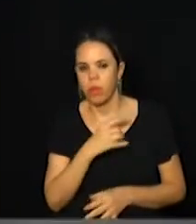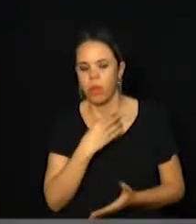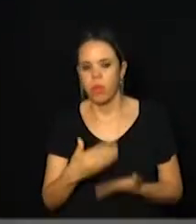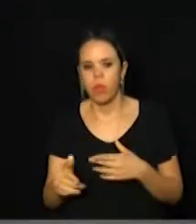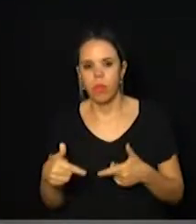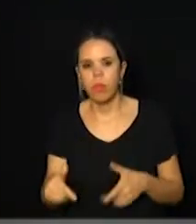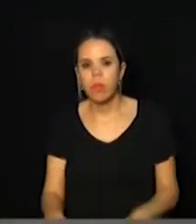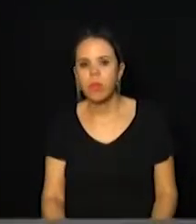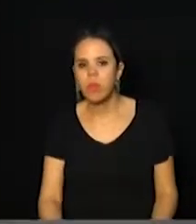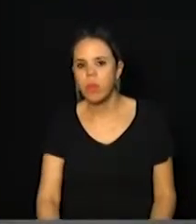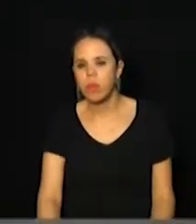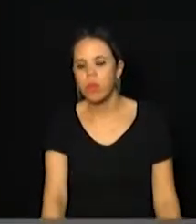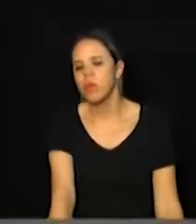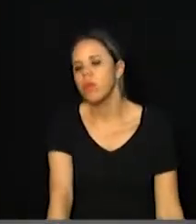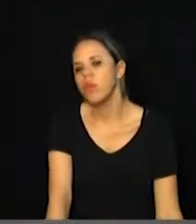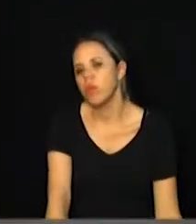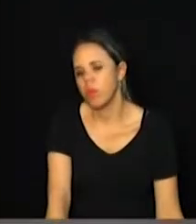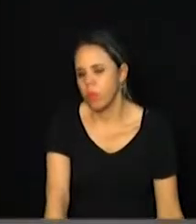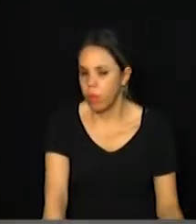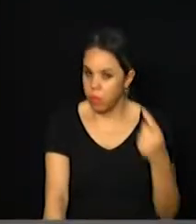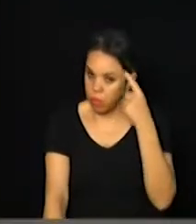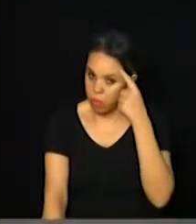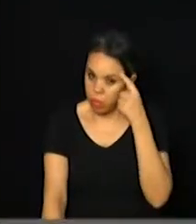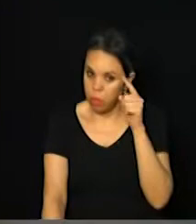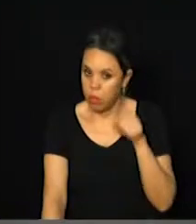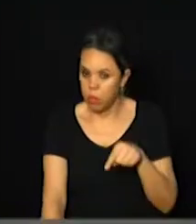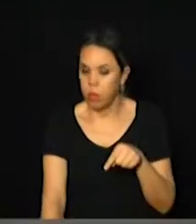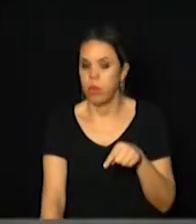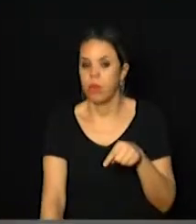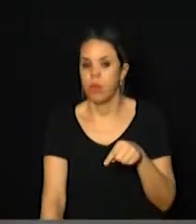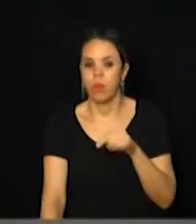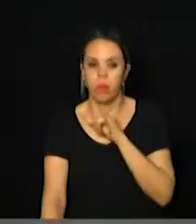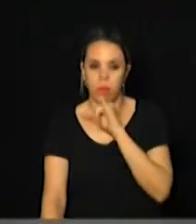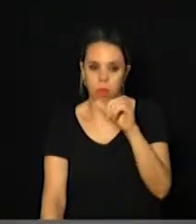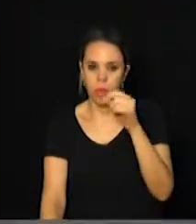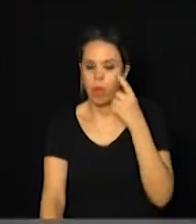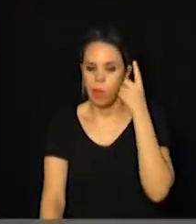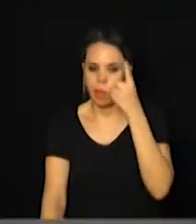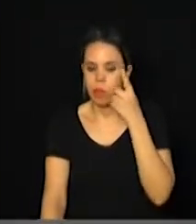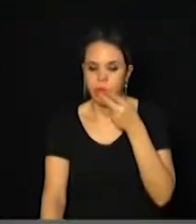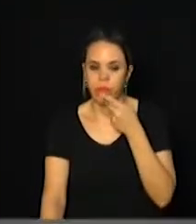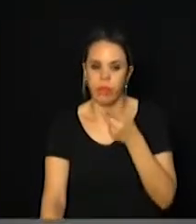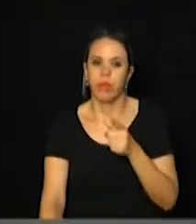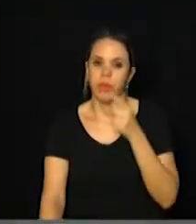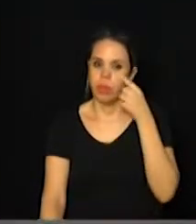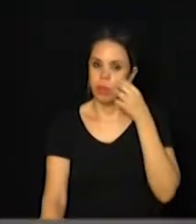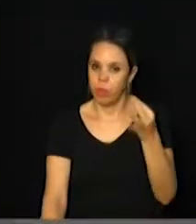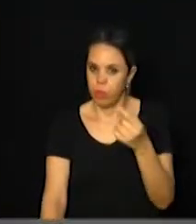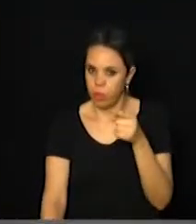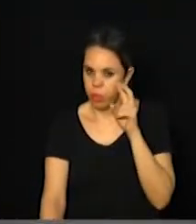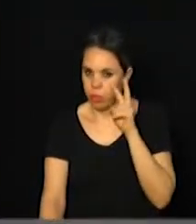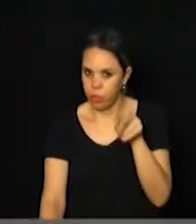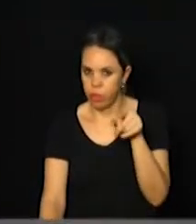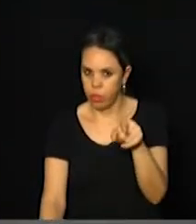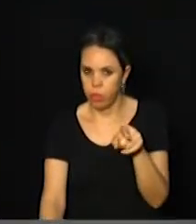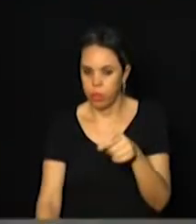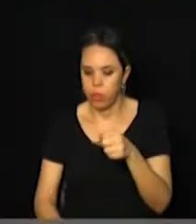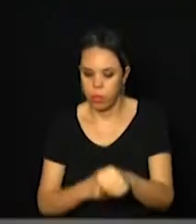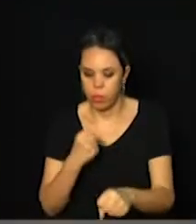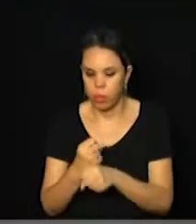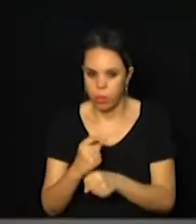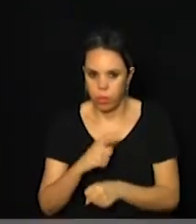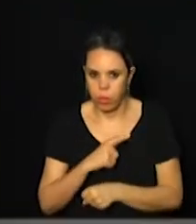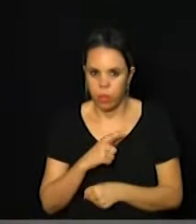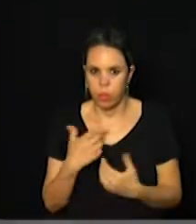de perder o emprego tô nós temos que pensar isso e tenho que dizer pois é paga Olha nós estamos de olho não sou e o ano que vem tem